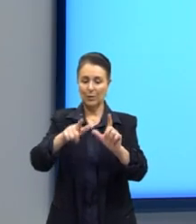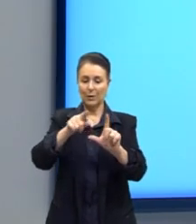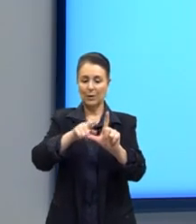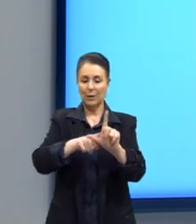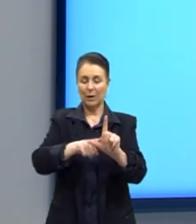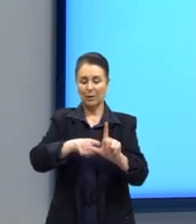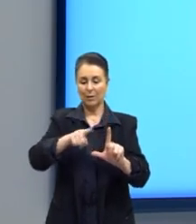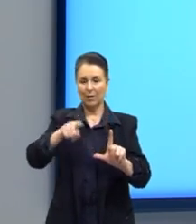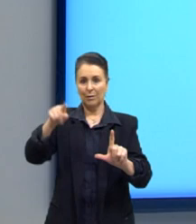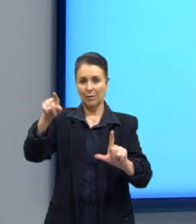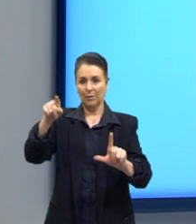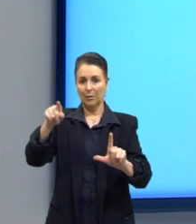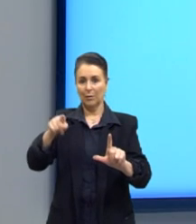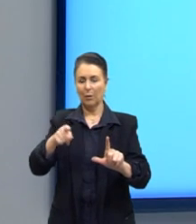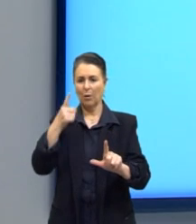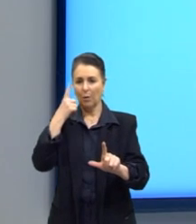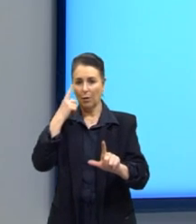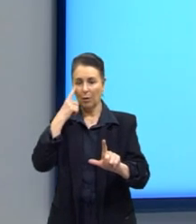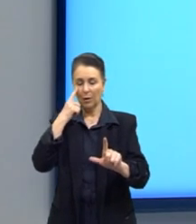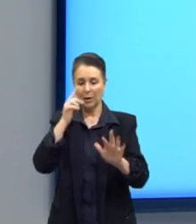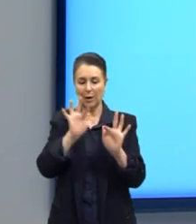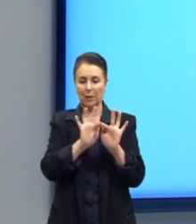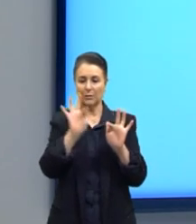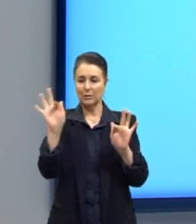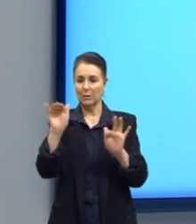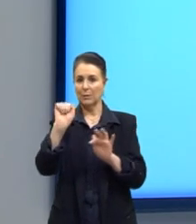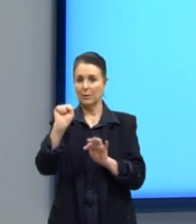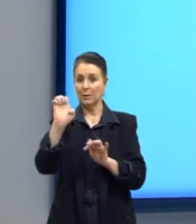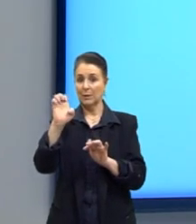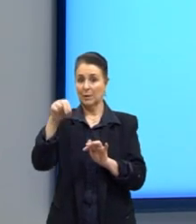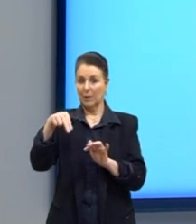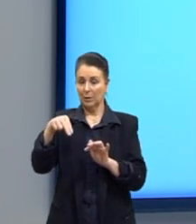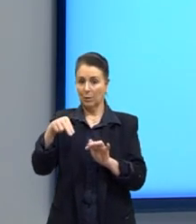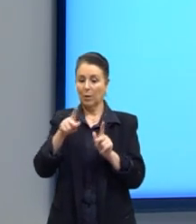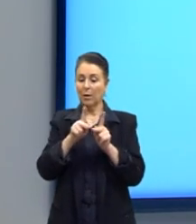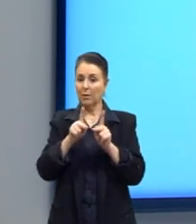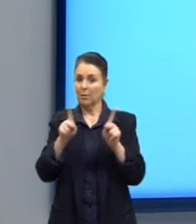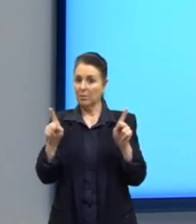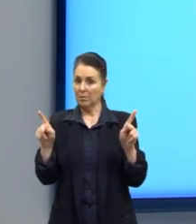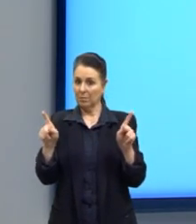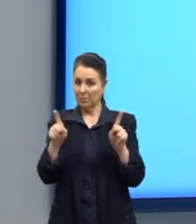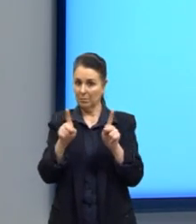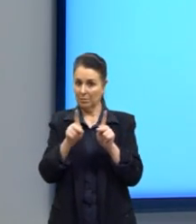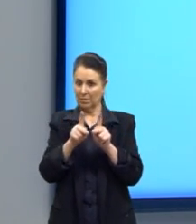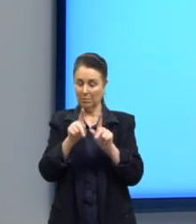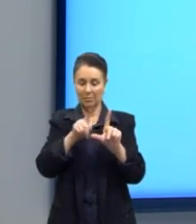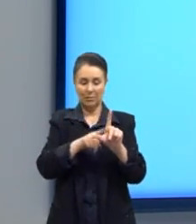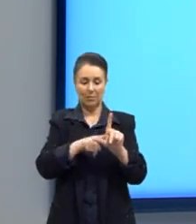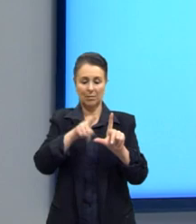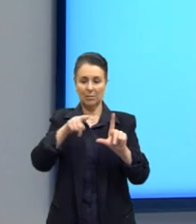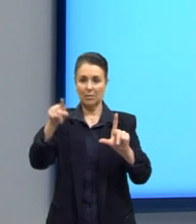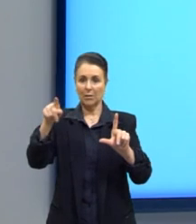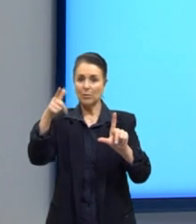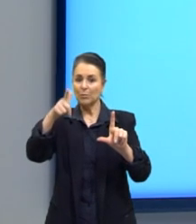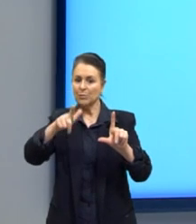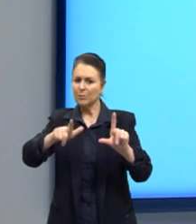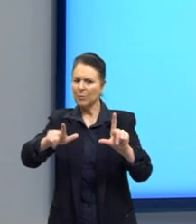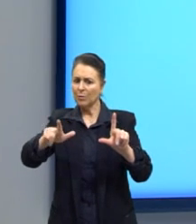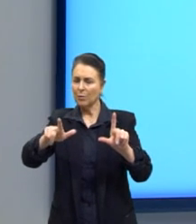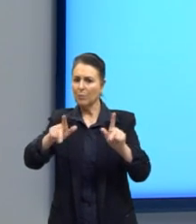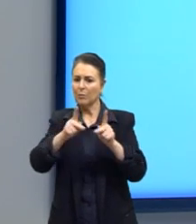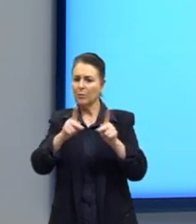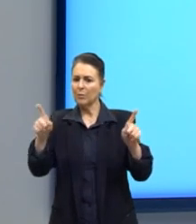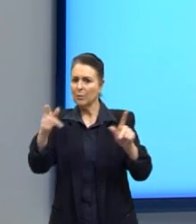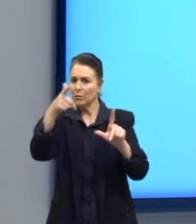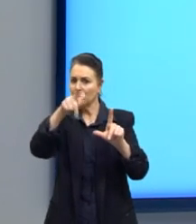nós podemos notar que a função seno ela é periódica ou seja o gráfico se repete a cada período